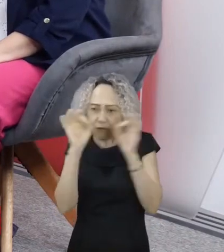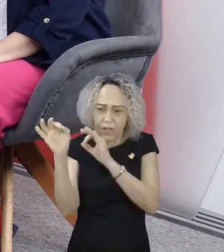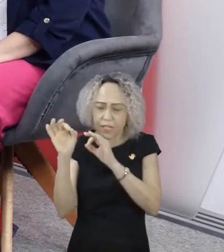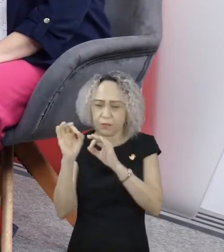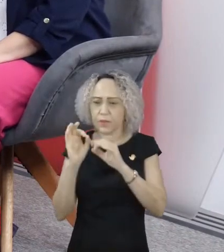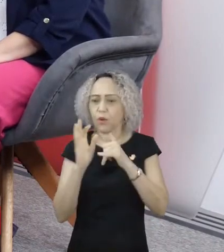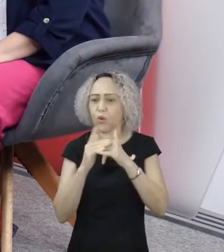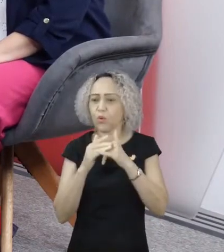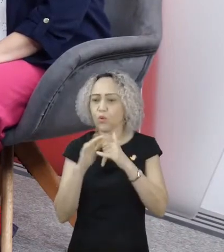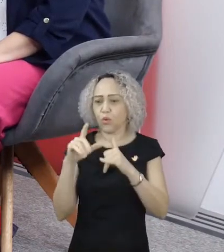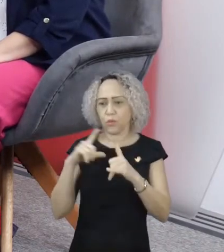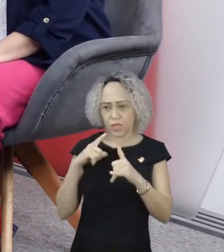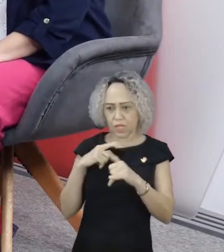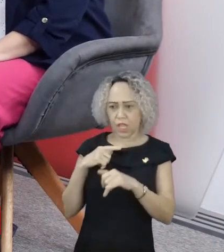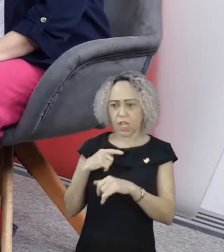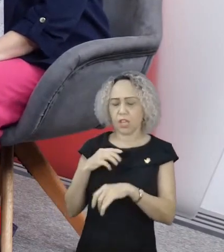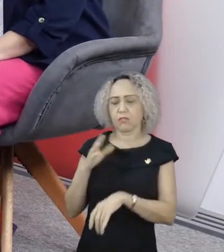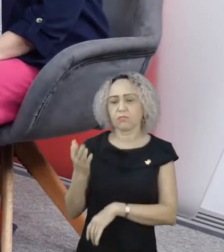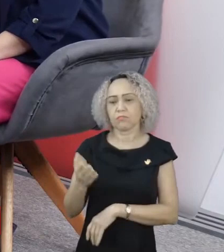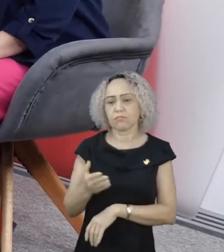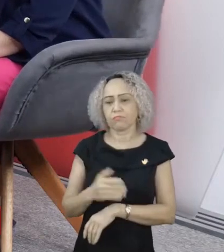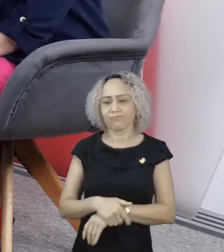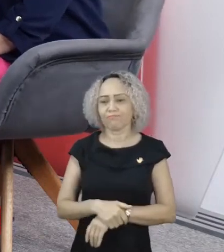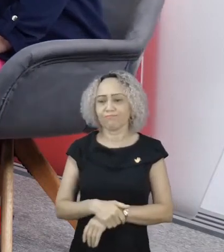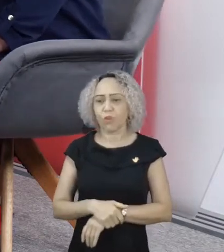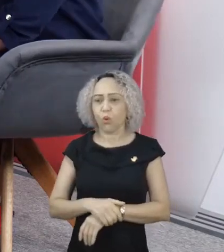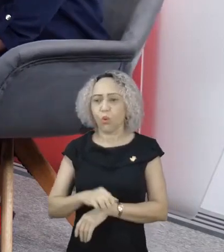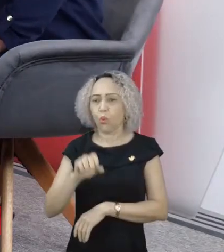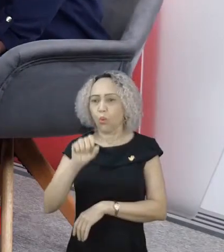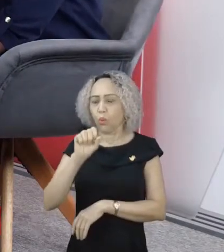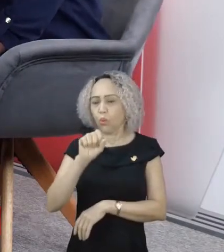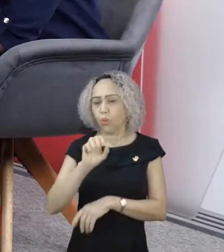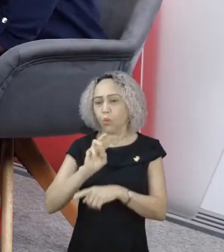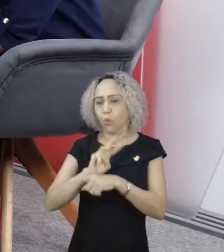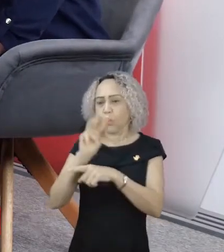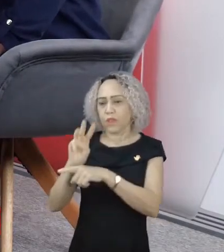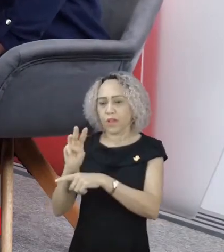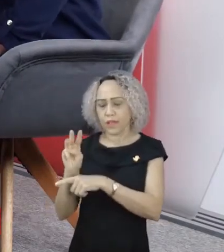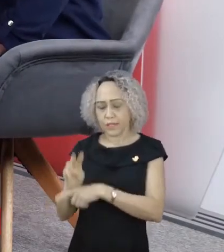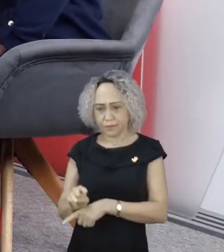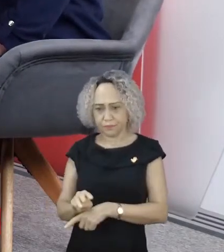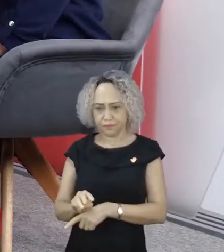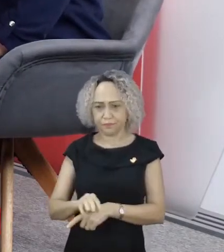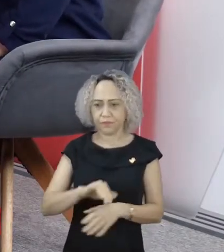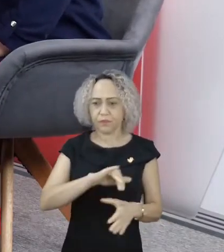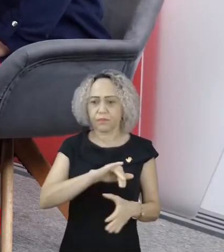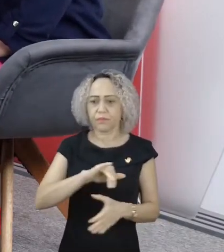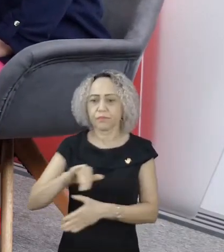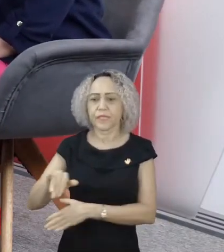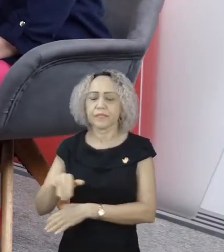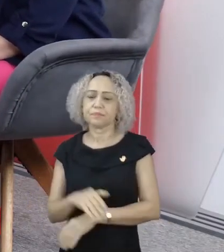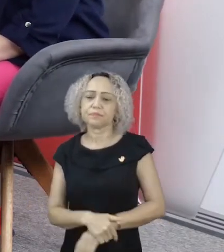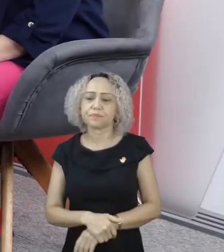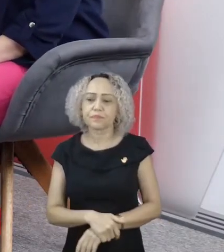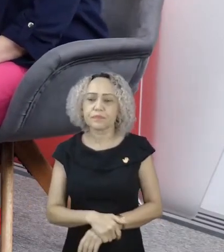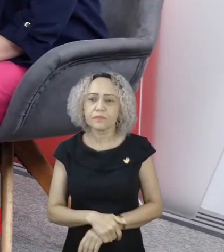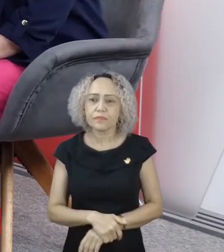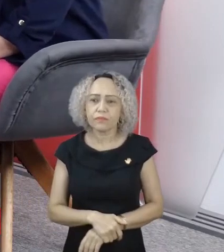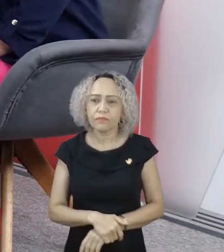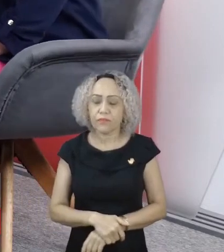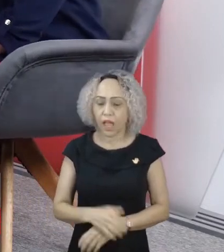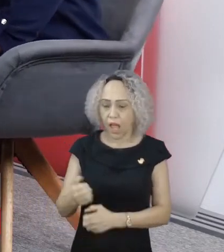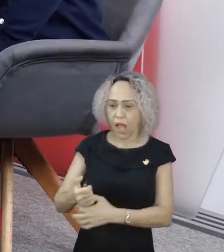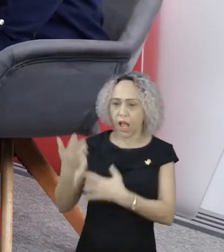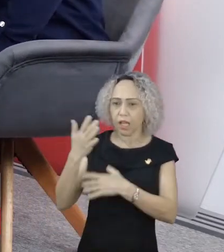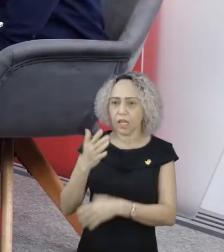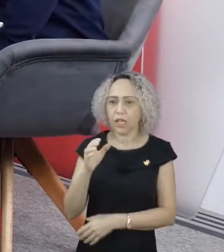informações. Tem uma pergunta aqui, ministra, também, sobre excedentes de outros concursos. Sim. O da Receita, por exemplo, Eduardo Guimarães quer saber se